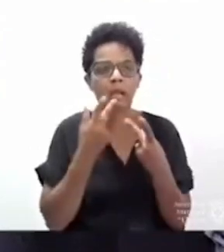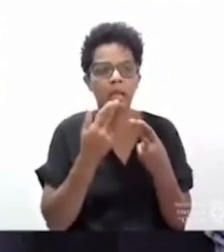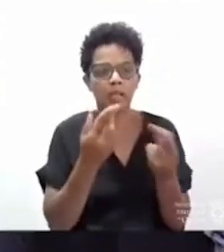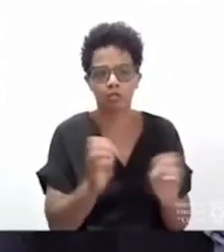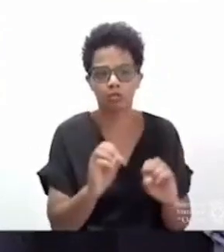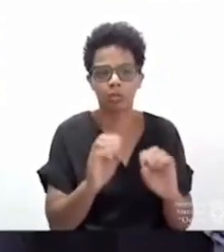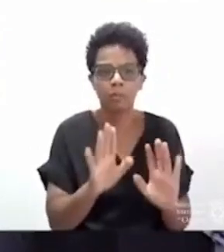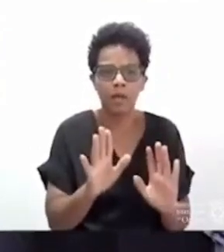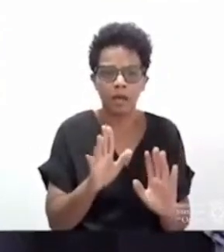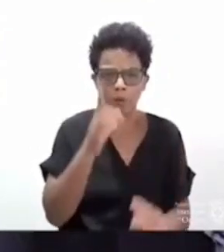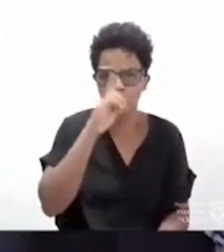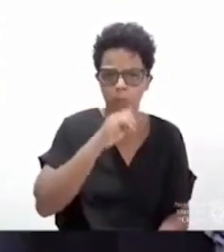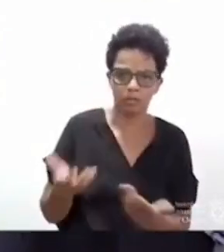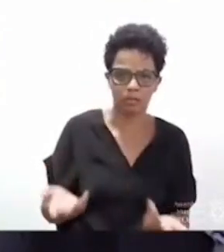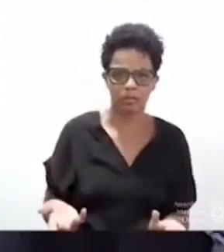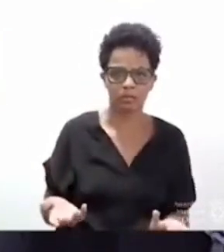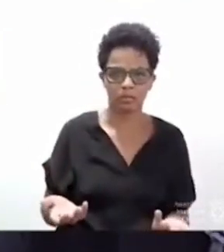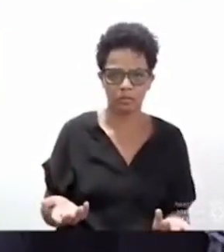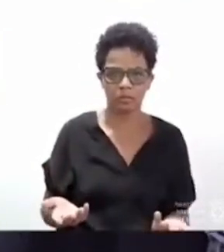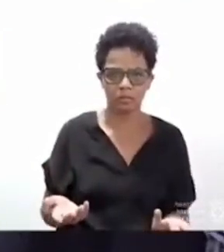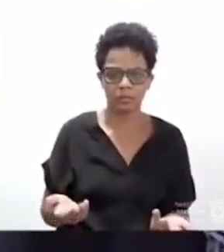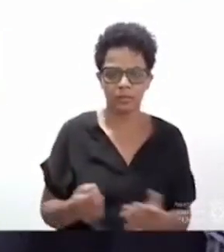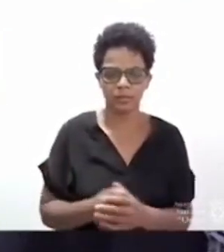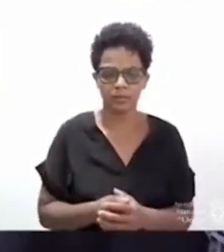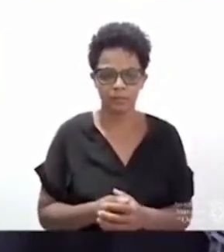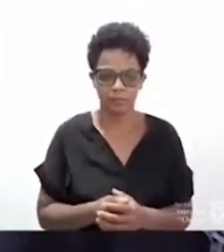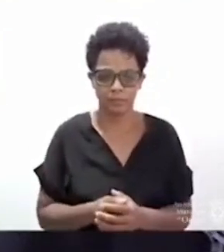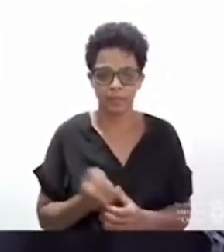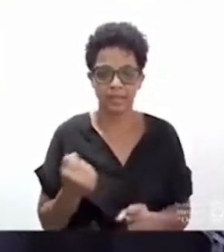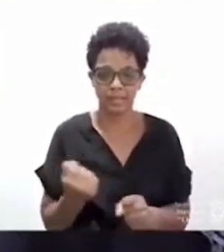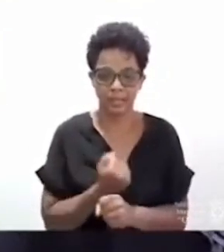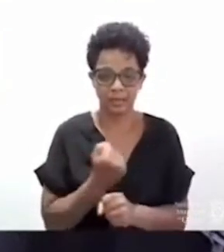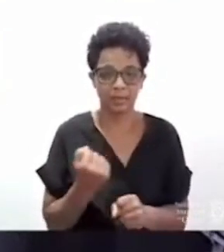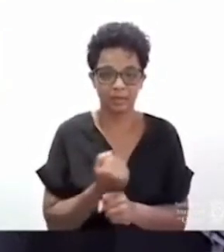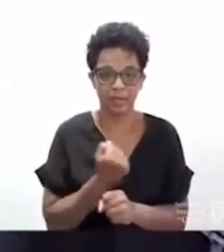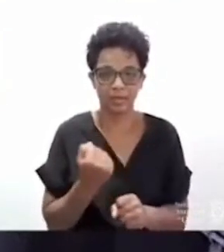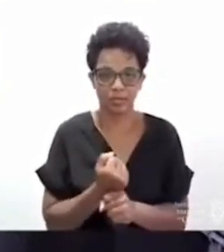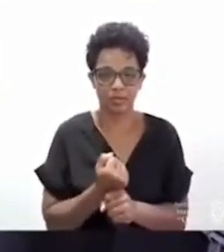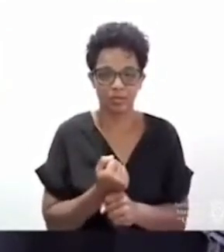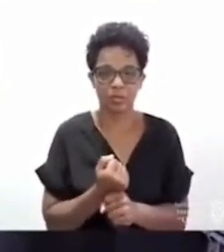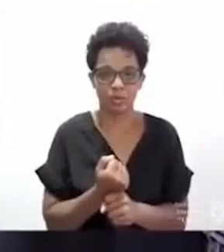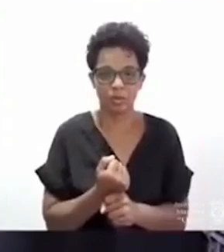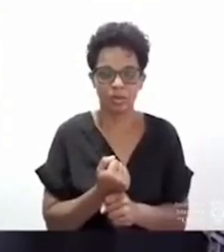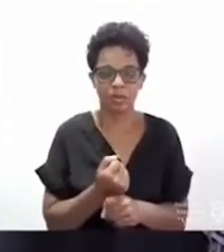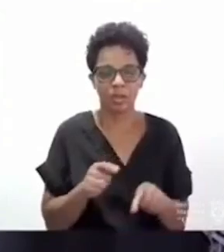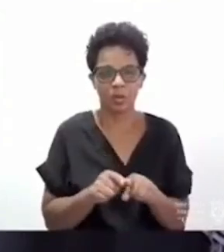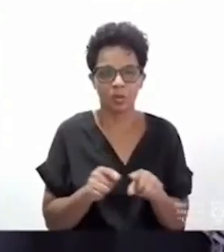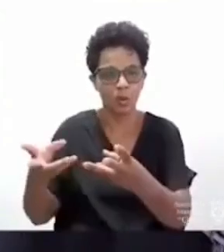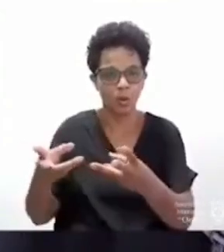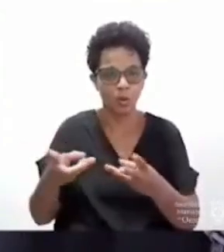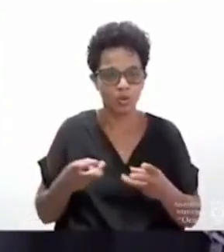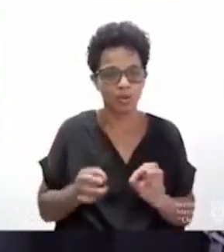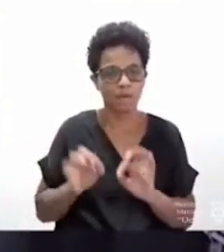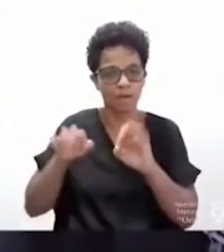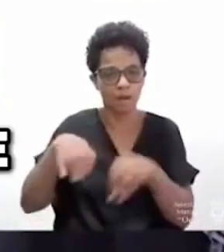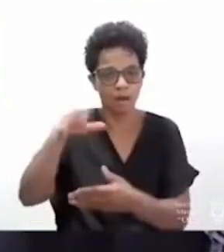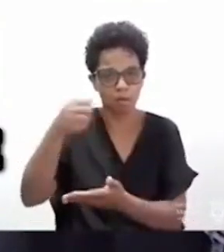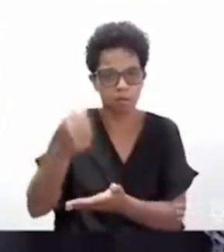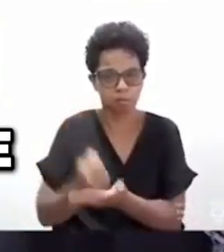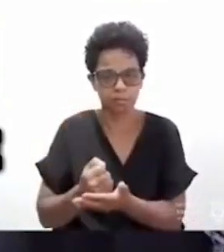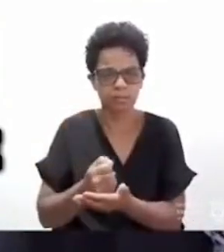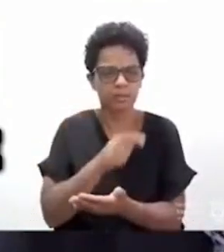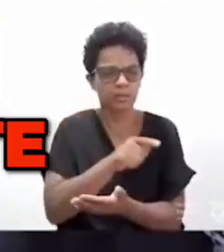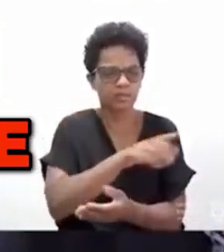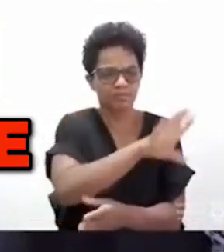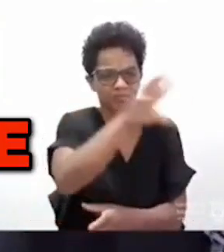Como é que é possível que os próprios serviços estejam a interiorizar nas contas consolidadas umas contas que